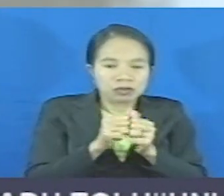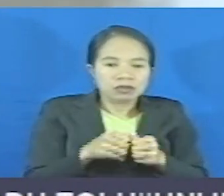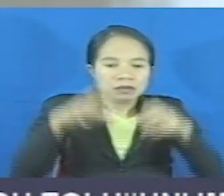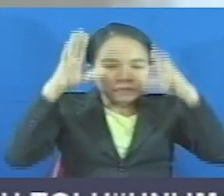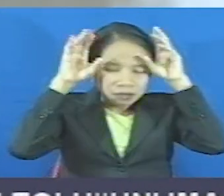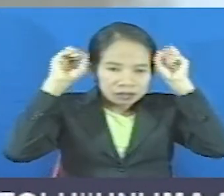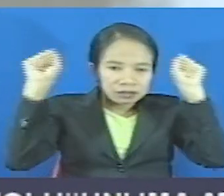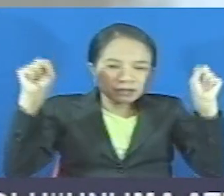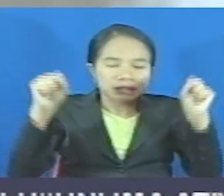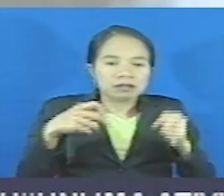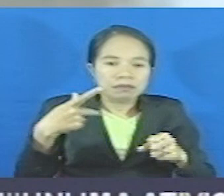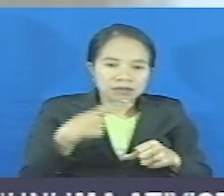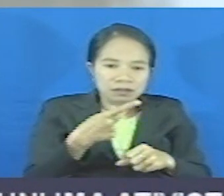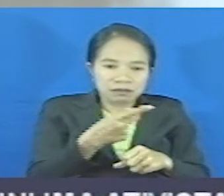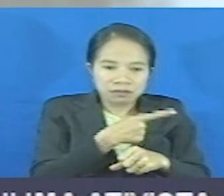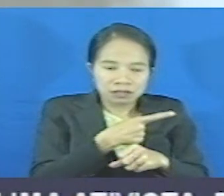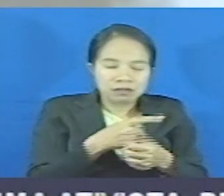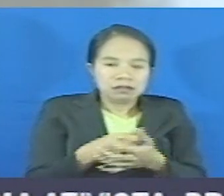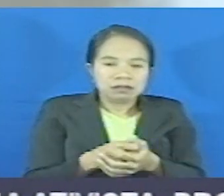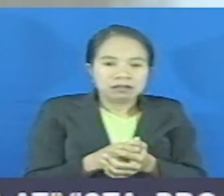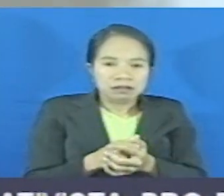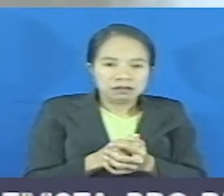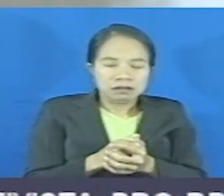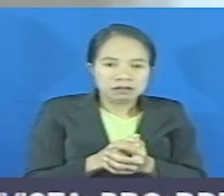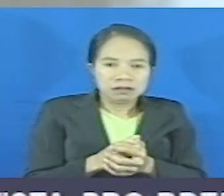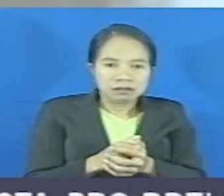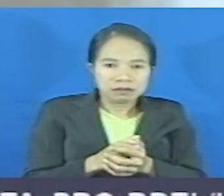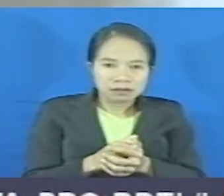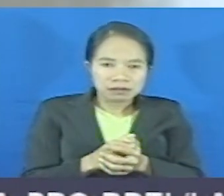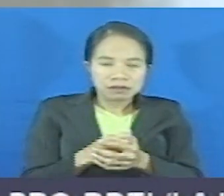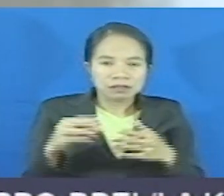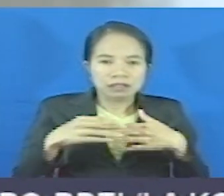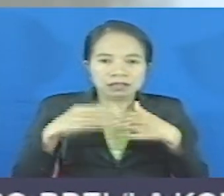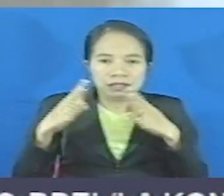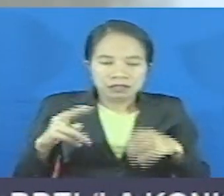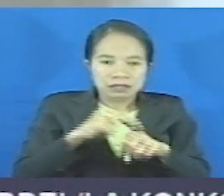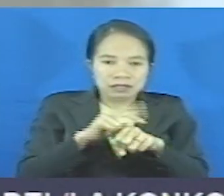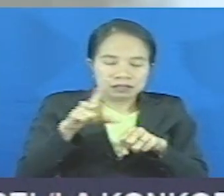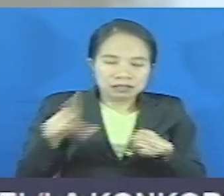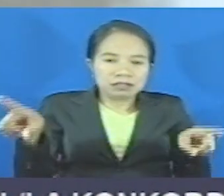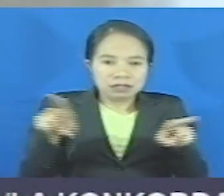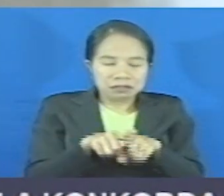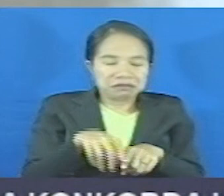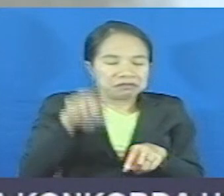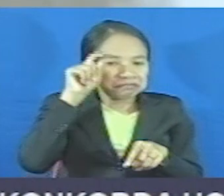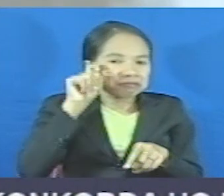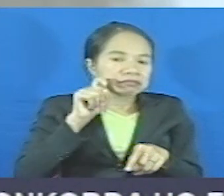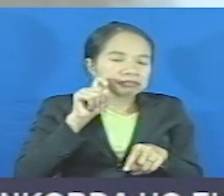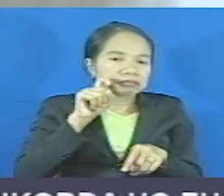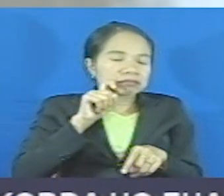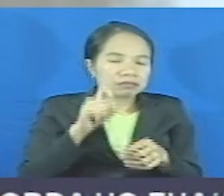da República, parlamento e líder nacional, nessa mão bota,